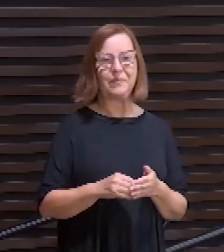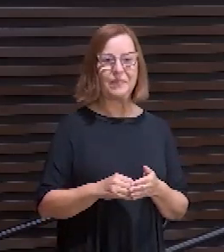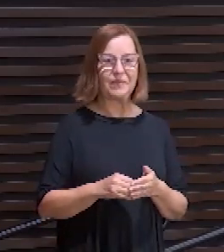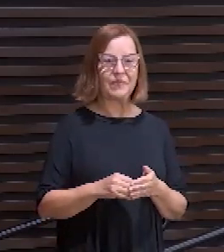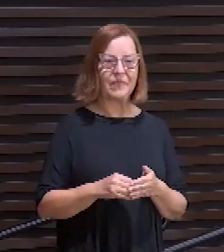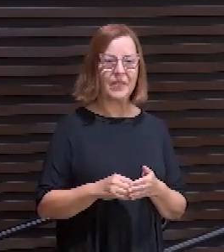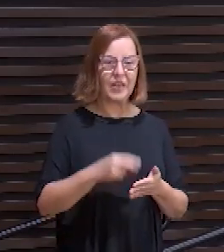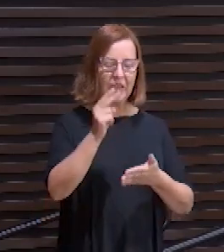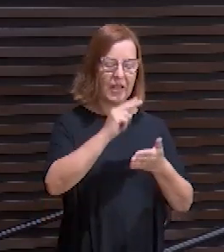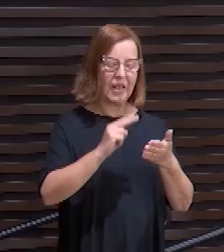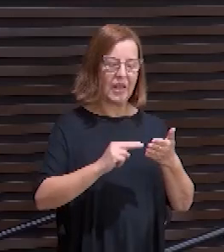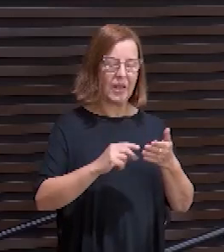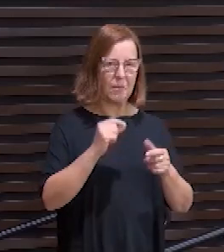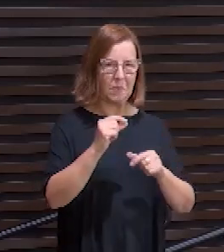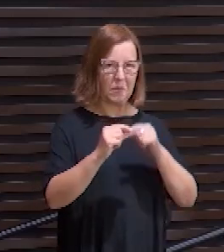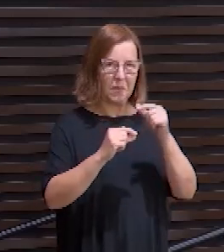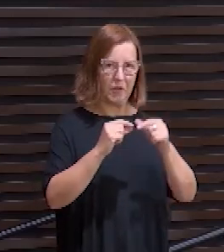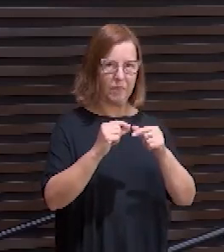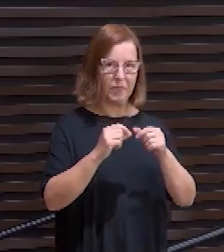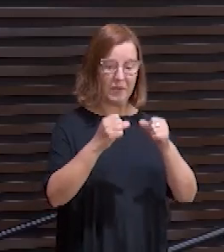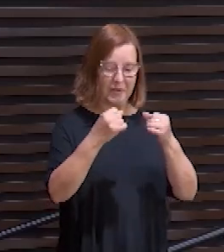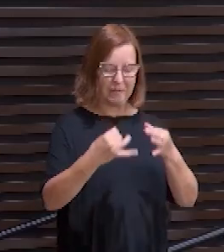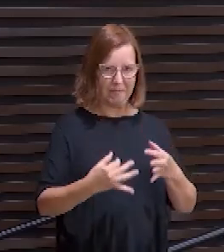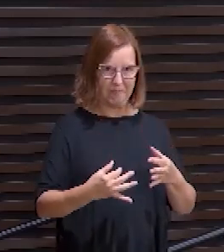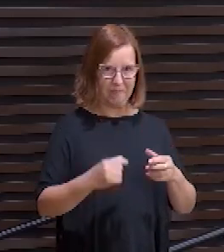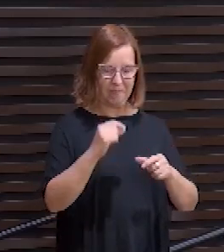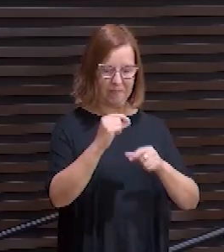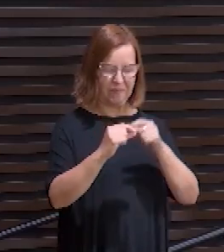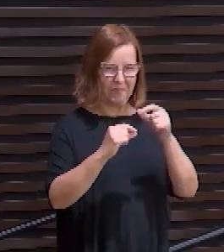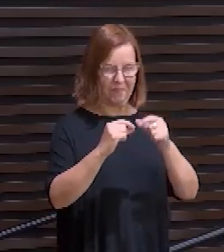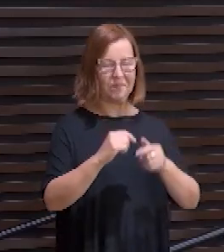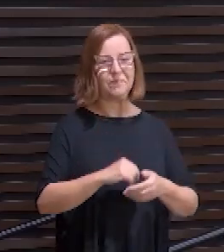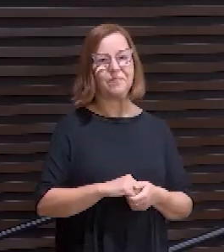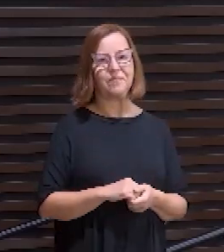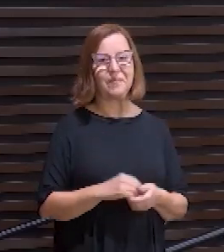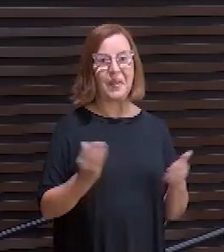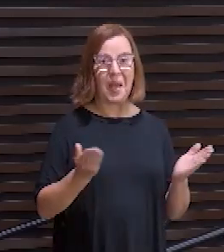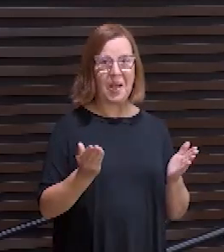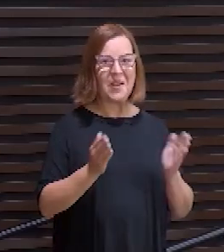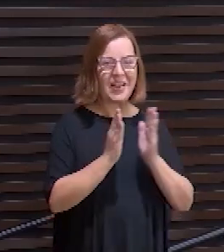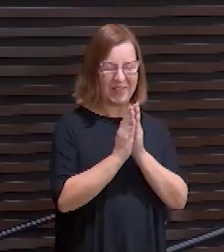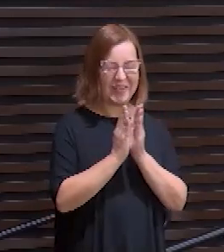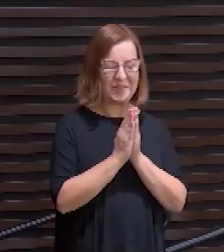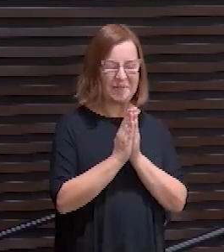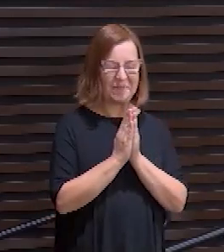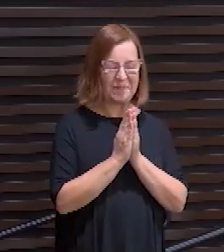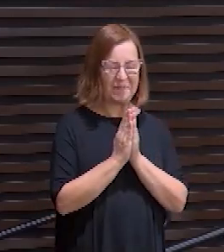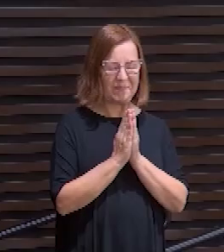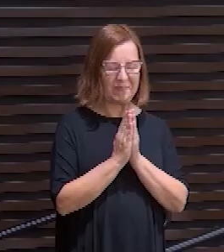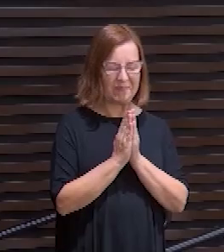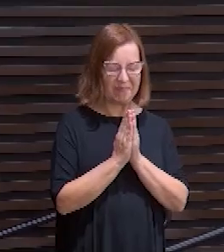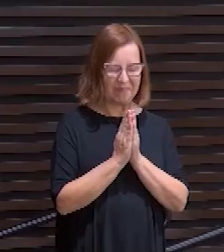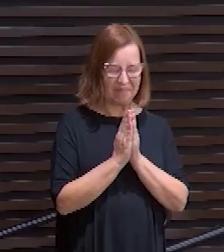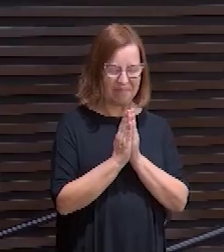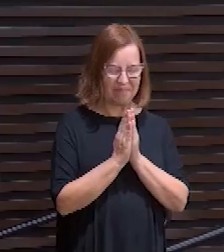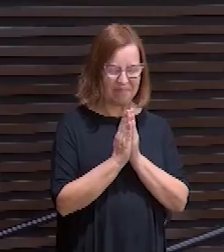algumas considerações. Tá bom? Vamos orar, meus irmãos?